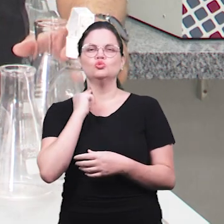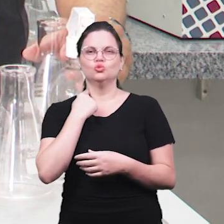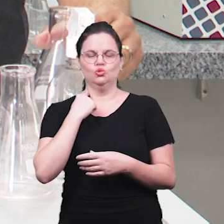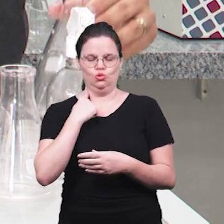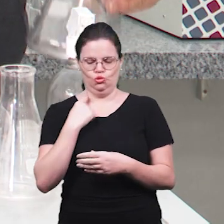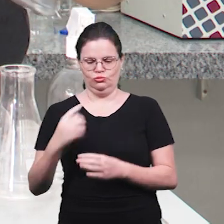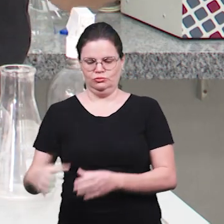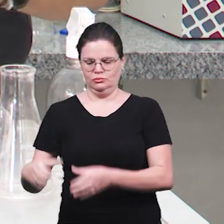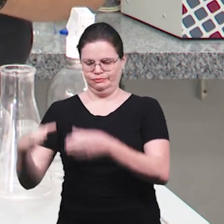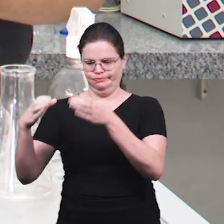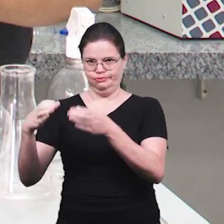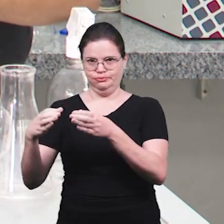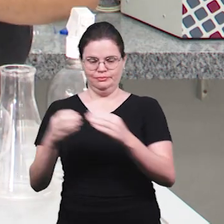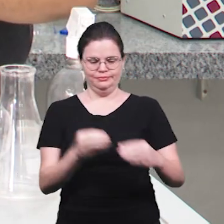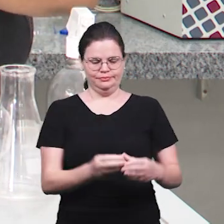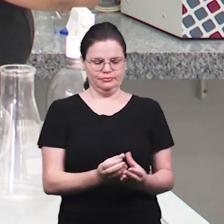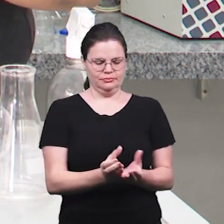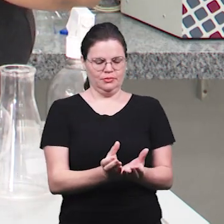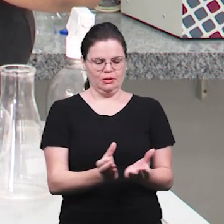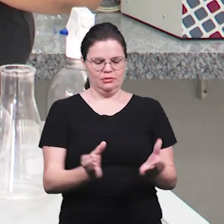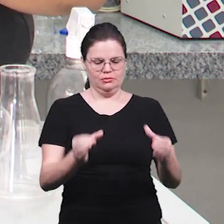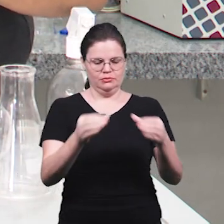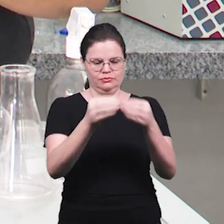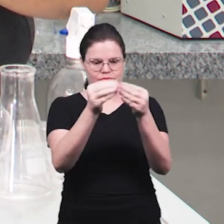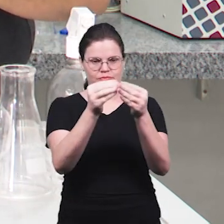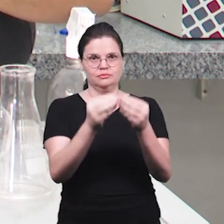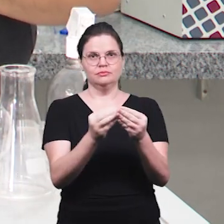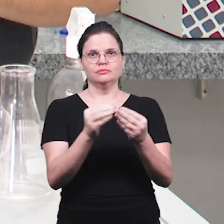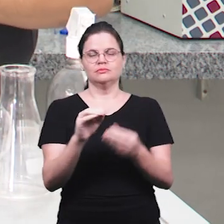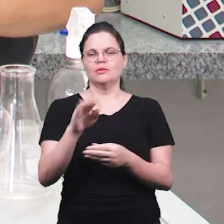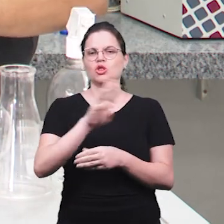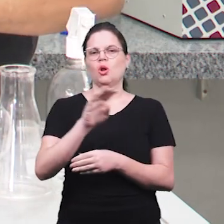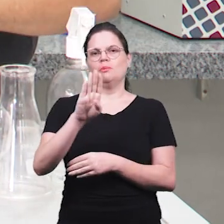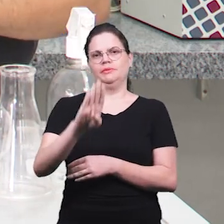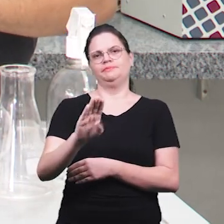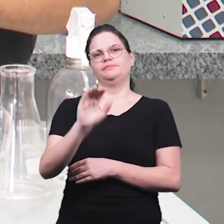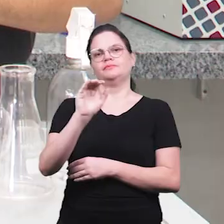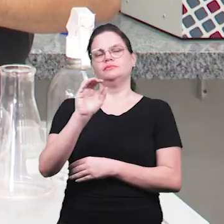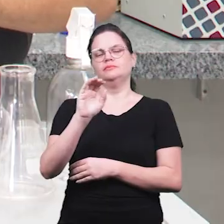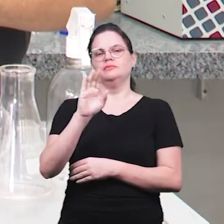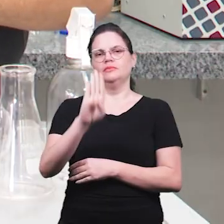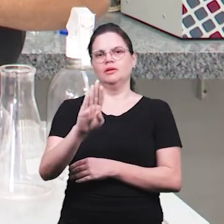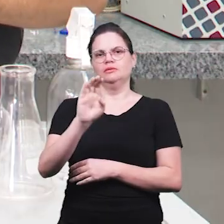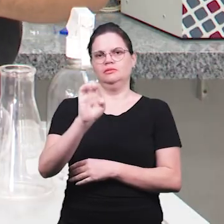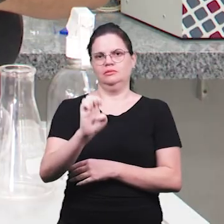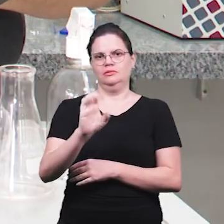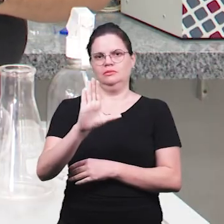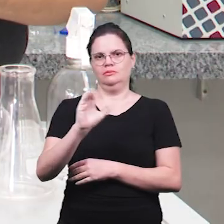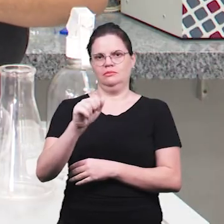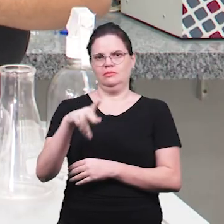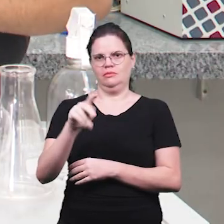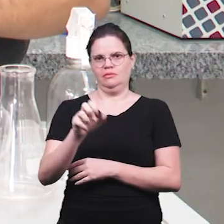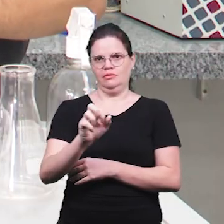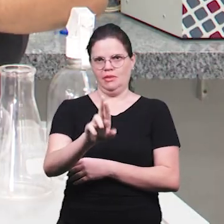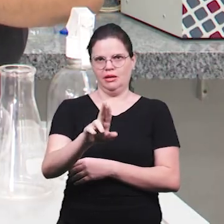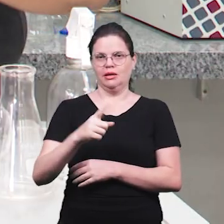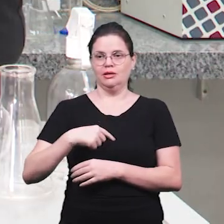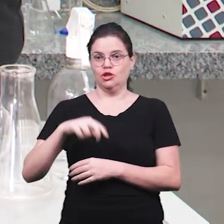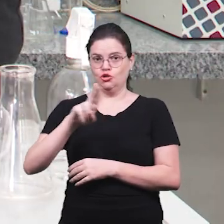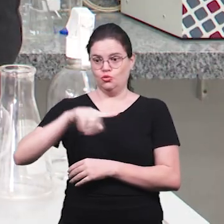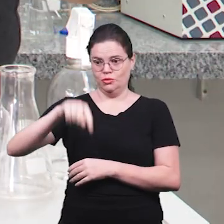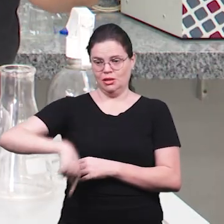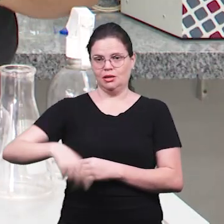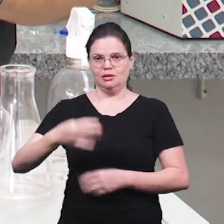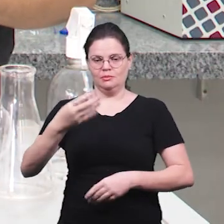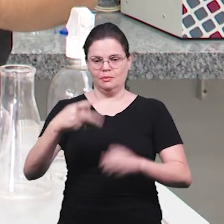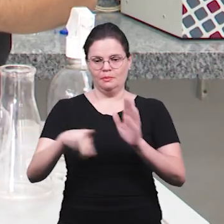vamos utilizar esses beckers. Beckers são esses vidrinhos aqui, Isaac, ó, que a gente usa aqui no laboratório de química. Por sinal, é bom falar, nós estamos